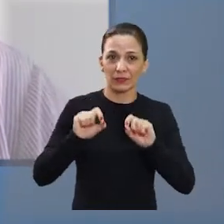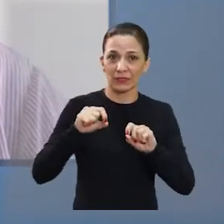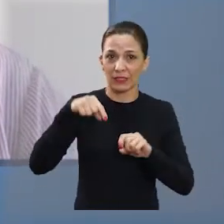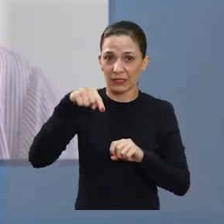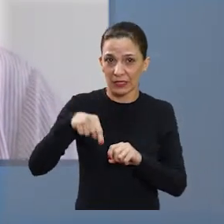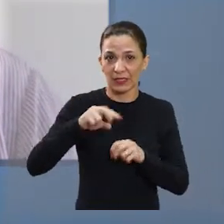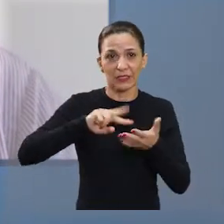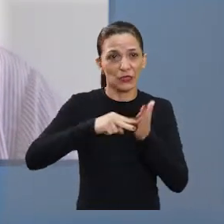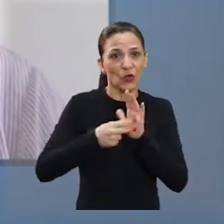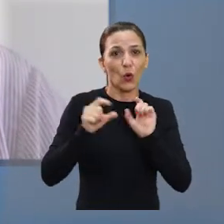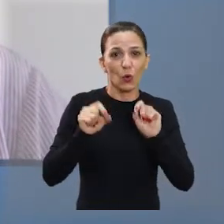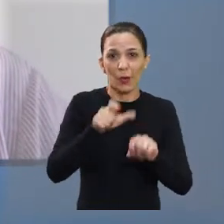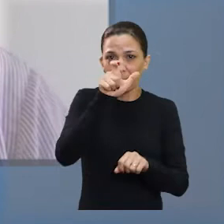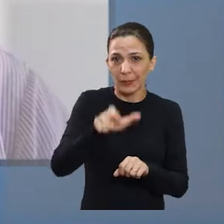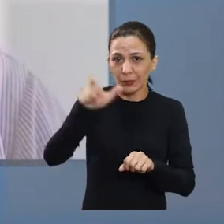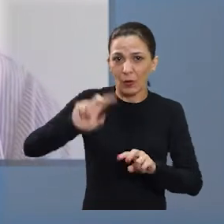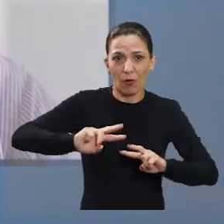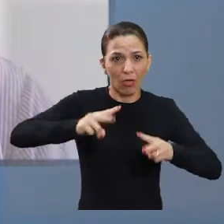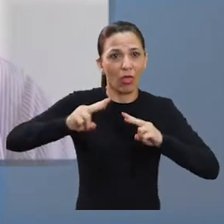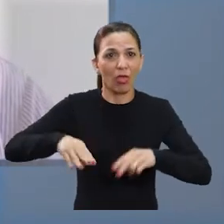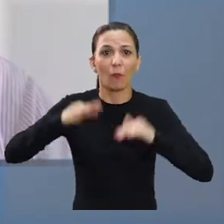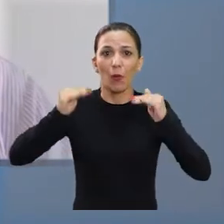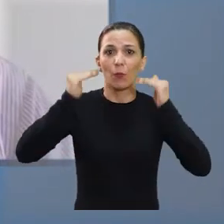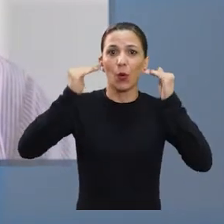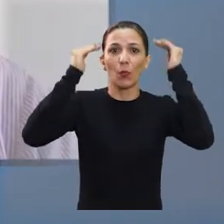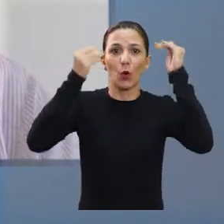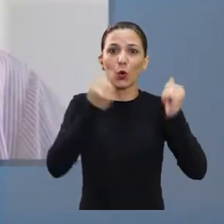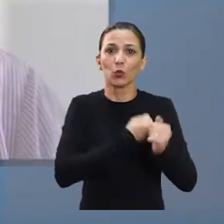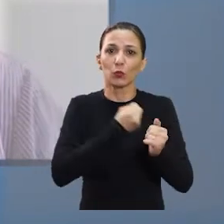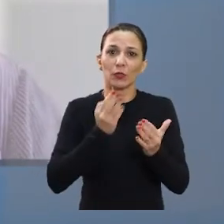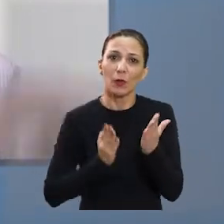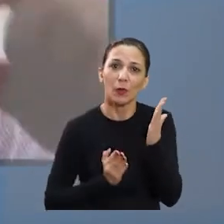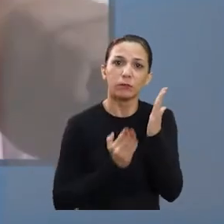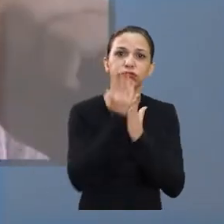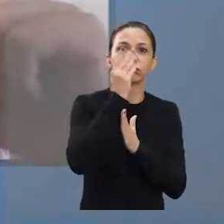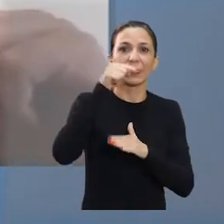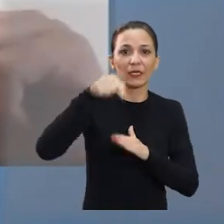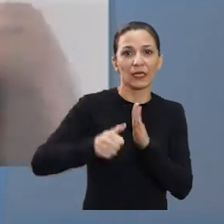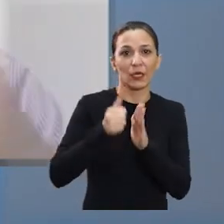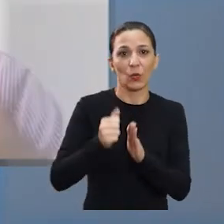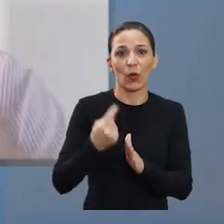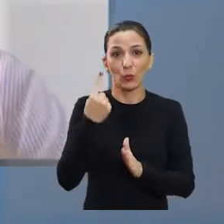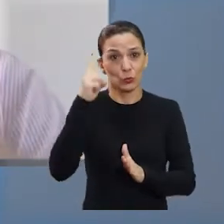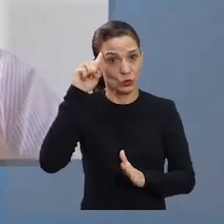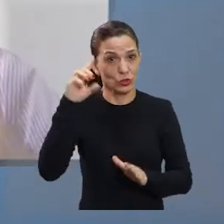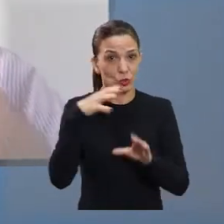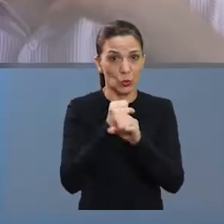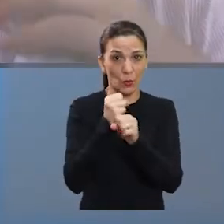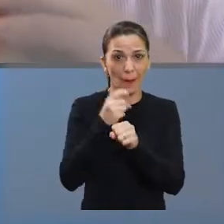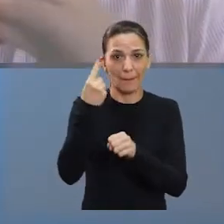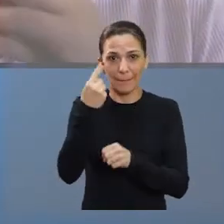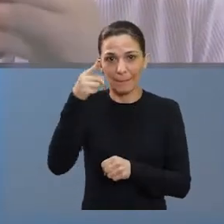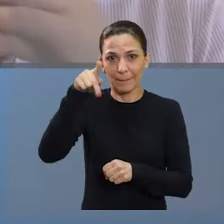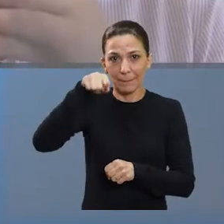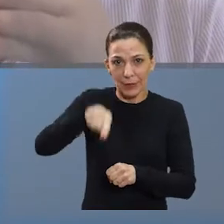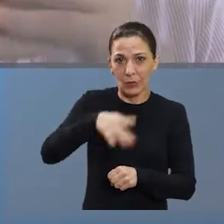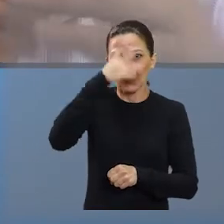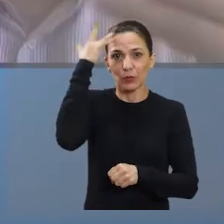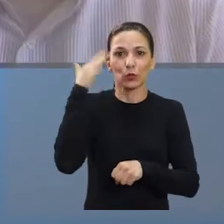1.000 casos um dia, várias vezes isso aconteceu, com uma gravidade menor, né? A gente